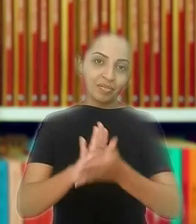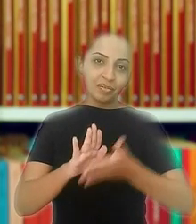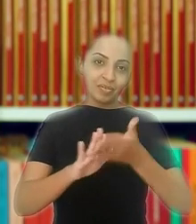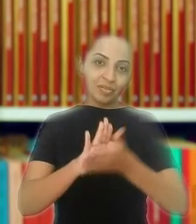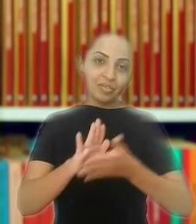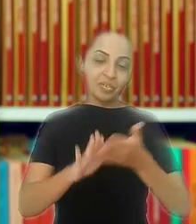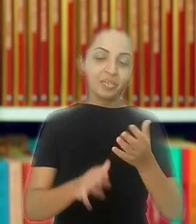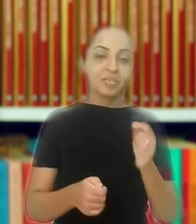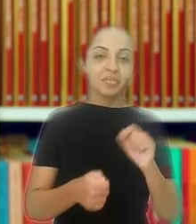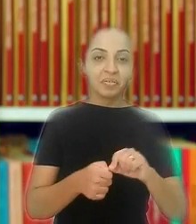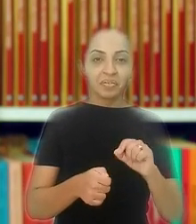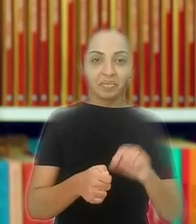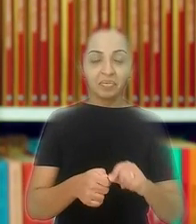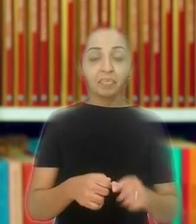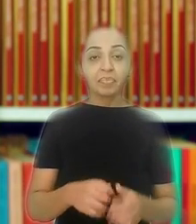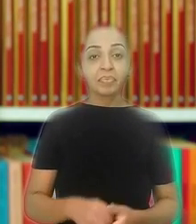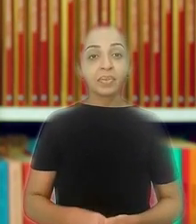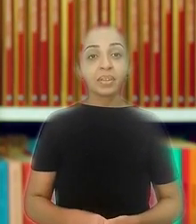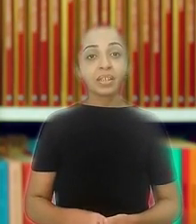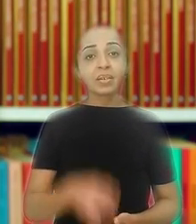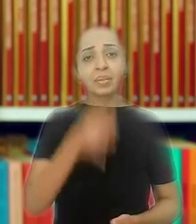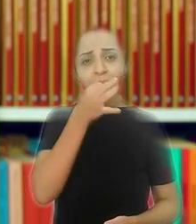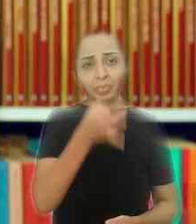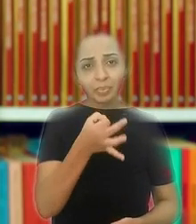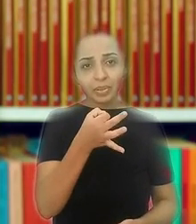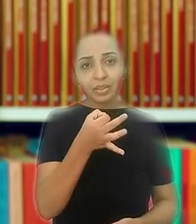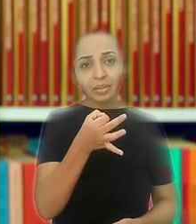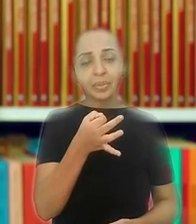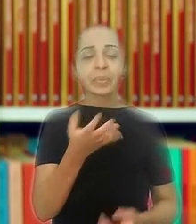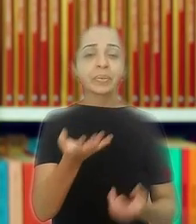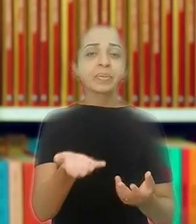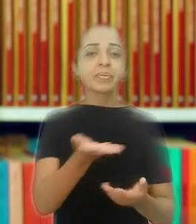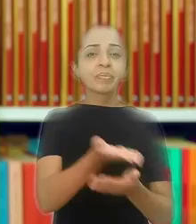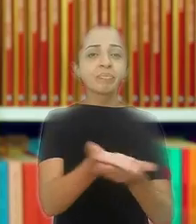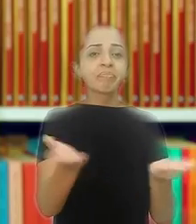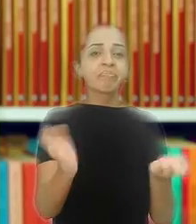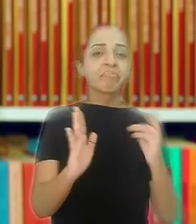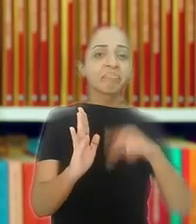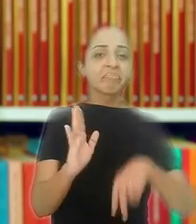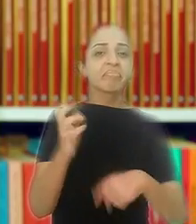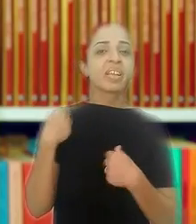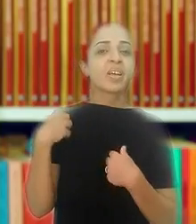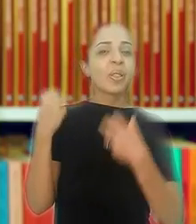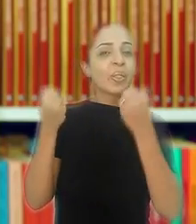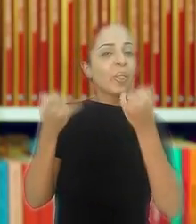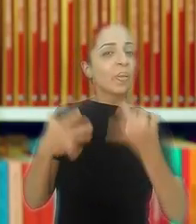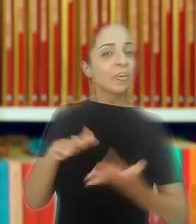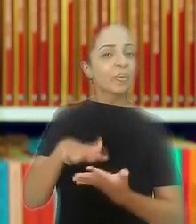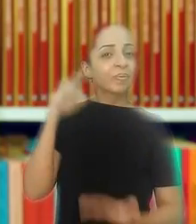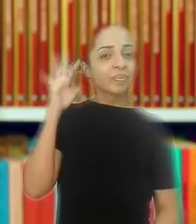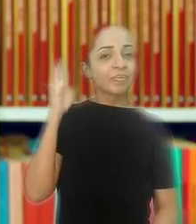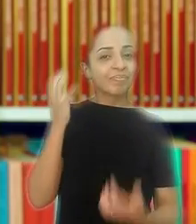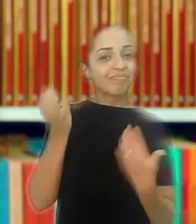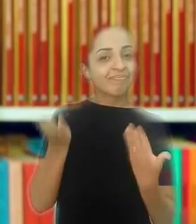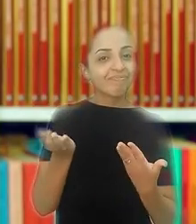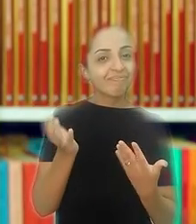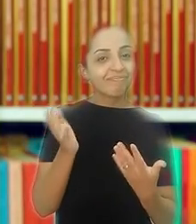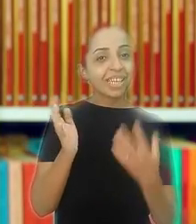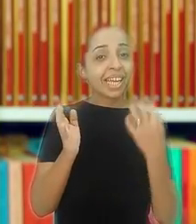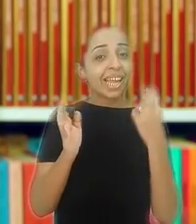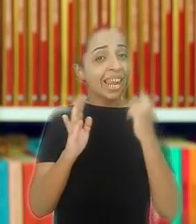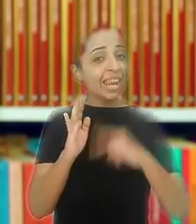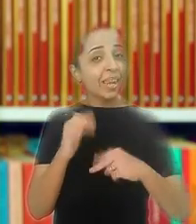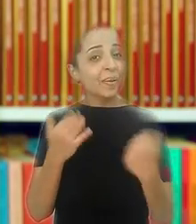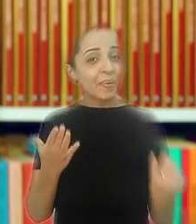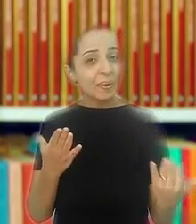específico sobre esse livro me conta se você já leu alguns desses livros que eu mostrei aqui boas